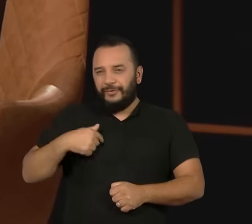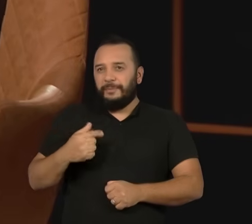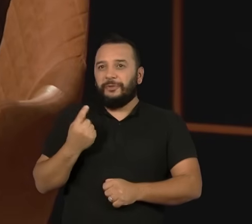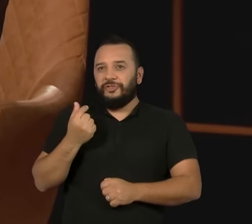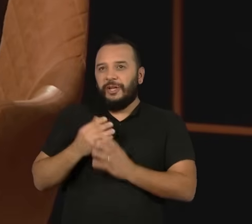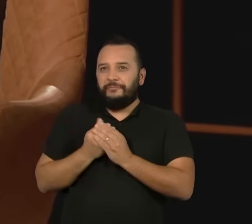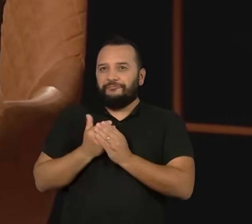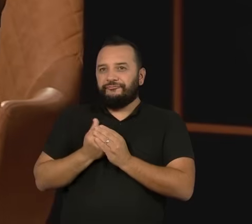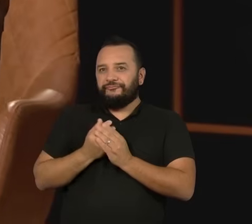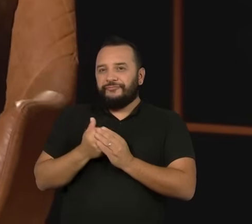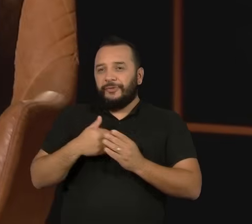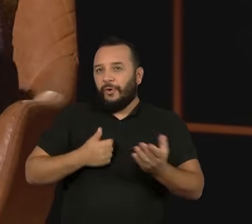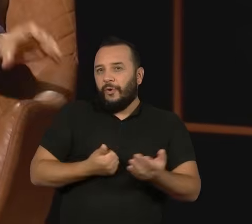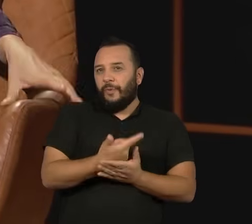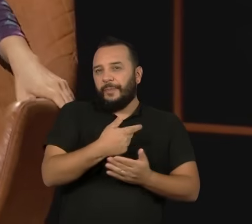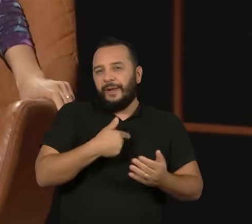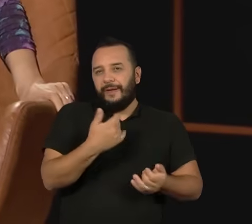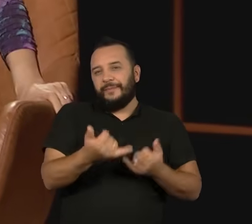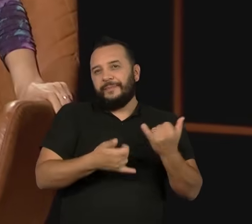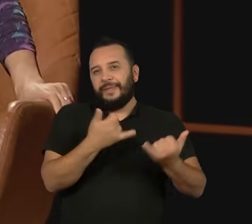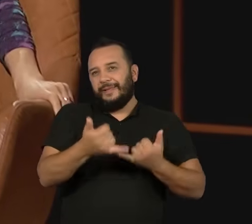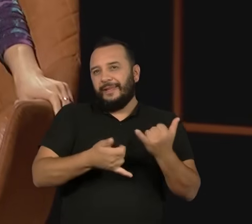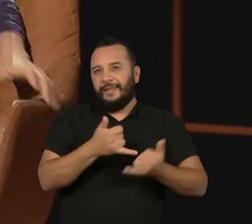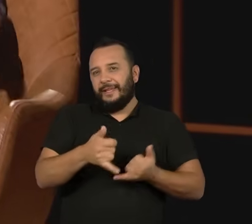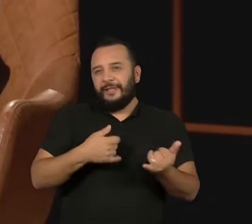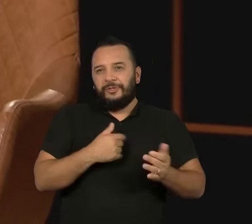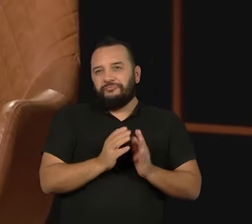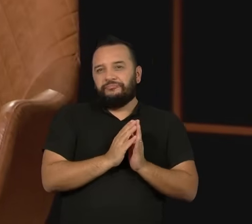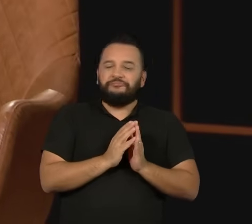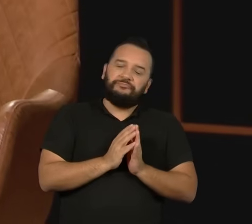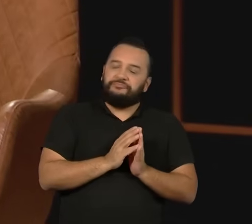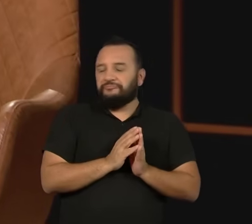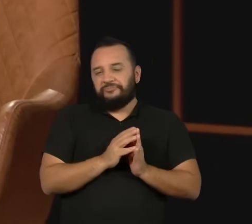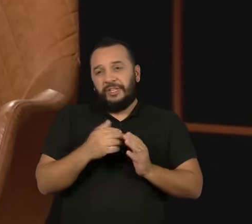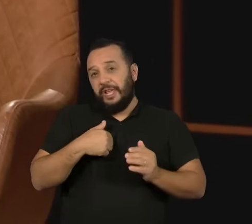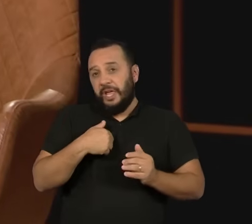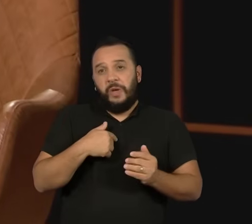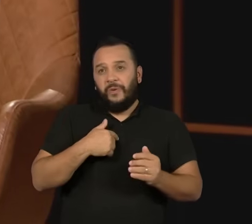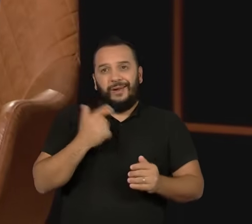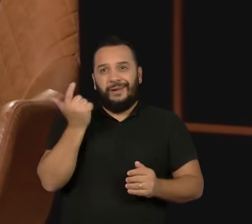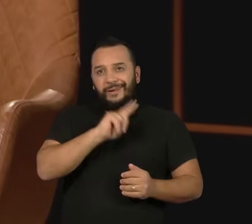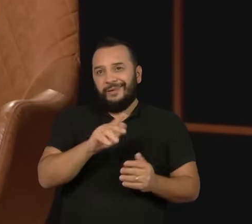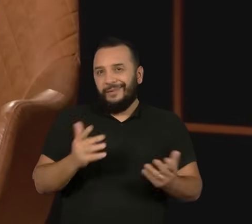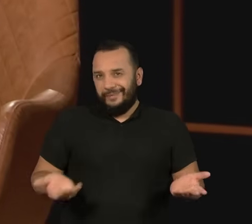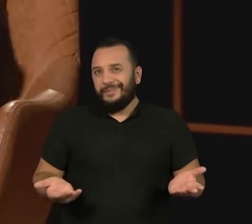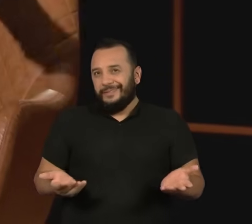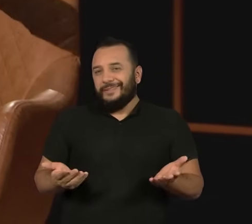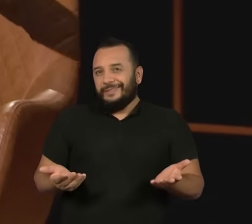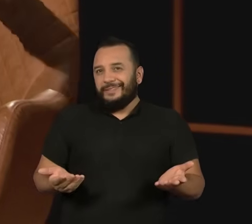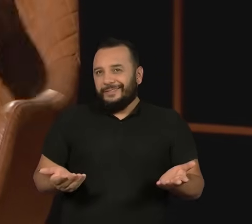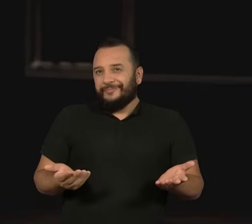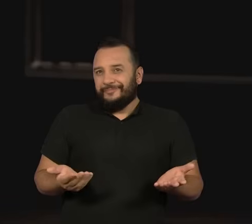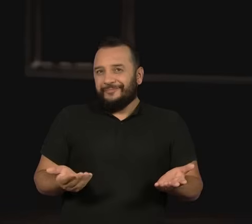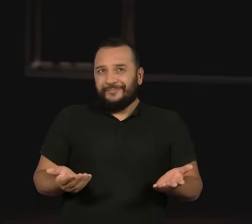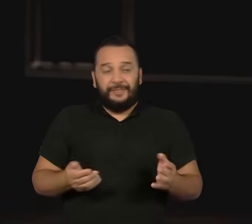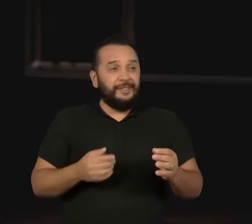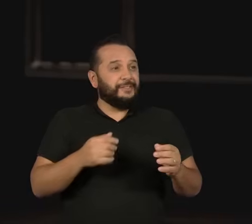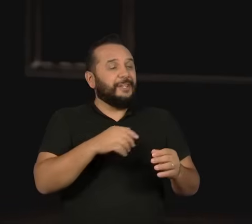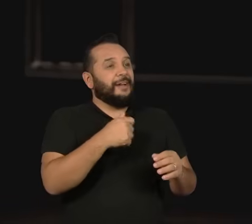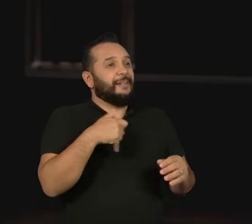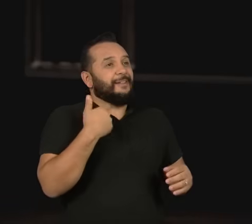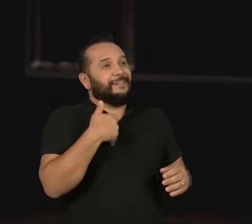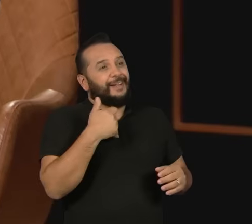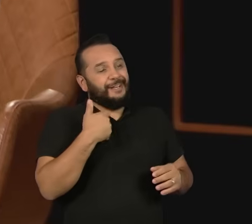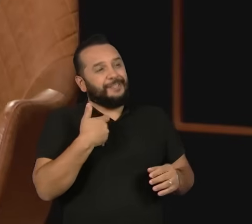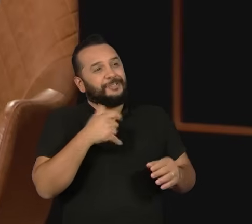dinheirinho, ia na loja do brinquedo, comprava o brinquedo que eu queria, sabe assim, tipo, com o dinheiro que eu ganhei, Independência financeira. Com 9 anos